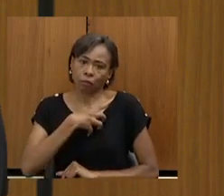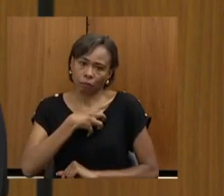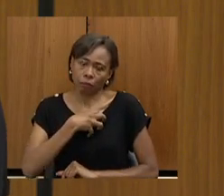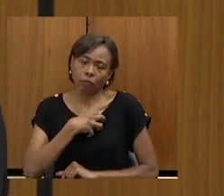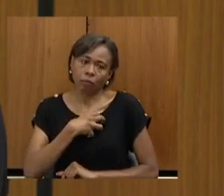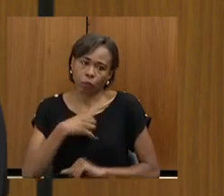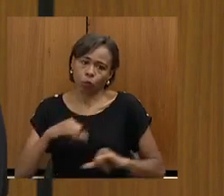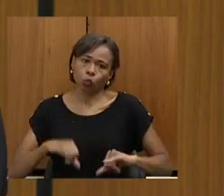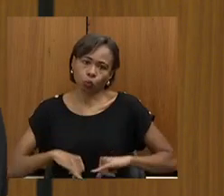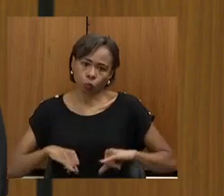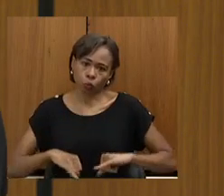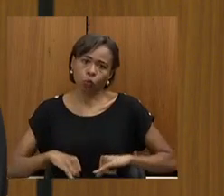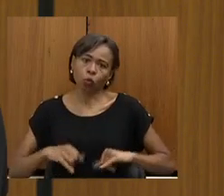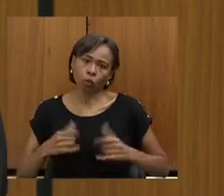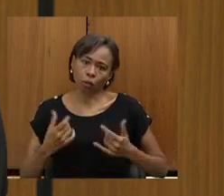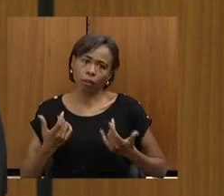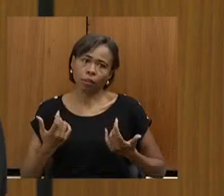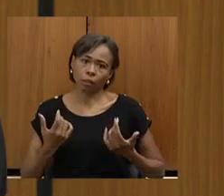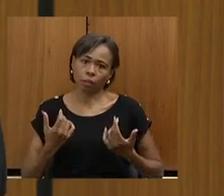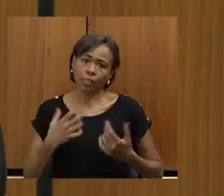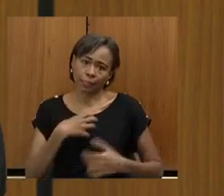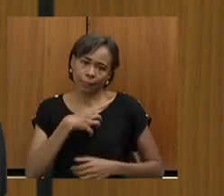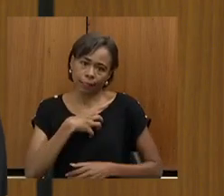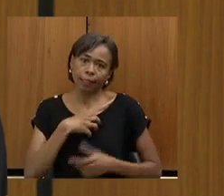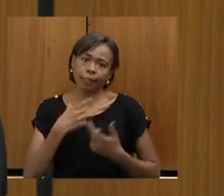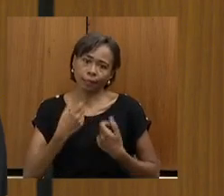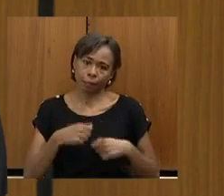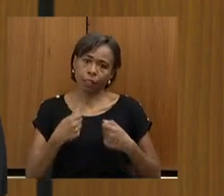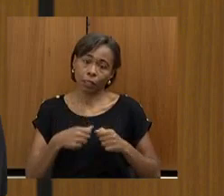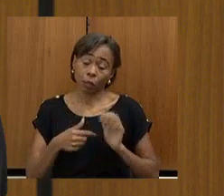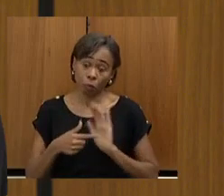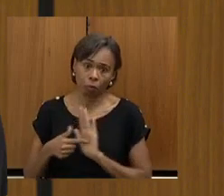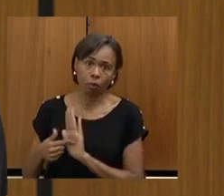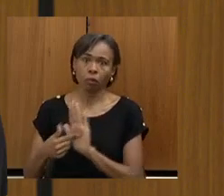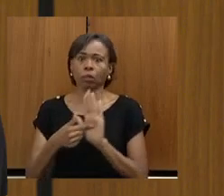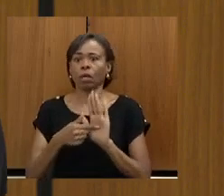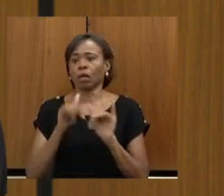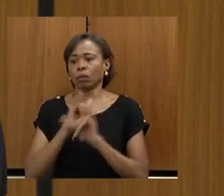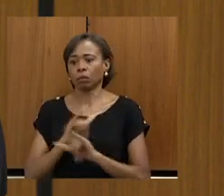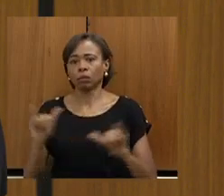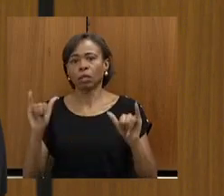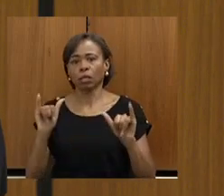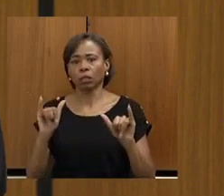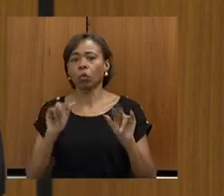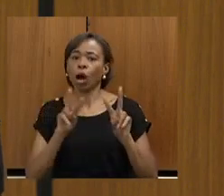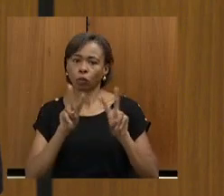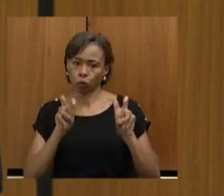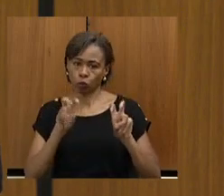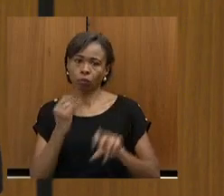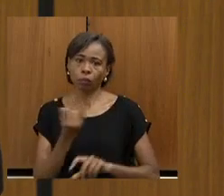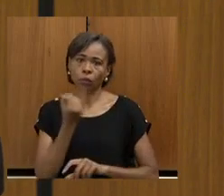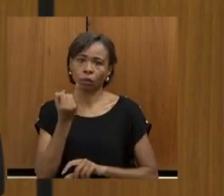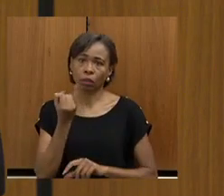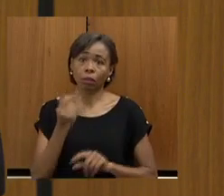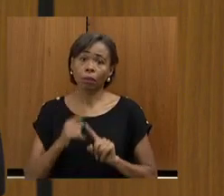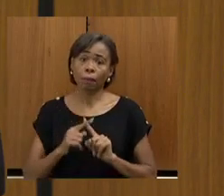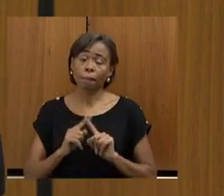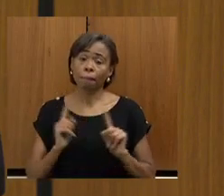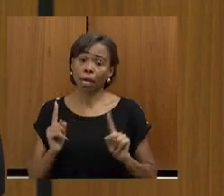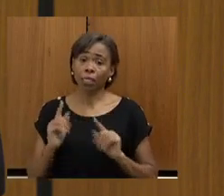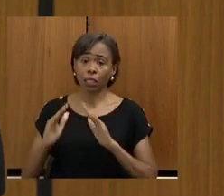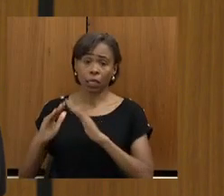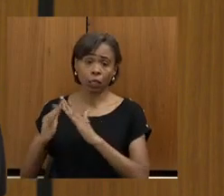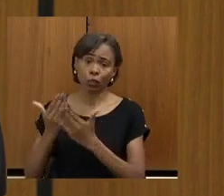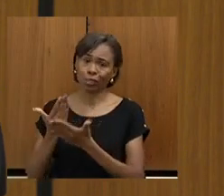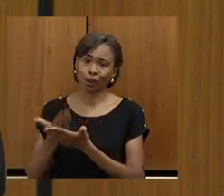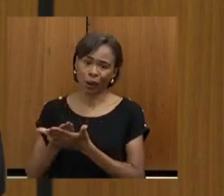ferida, que sente a necessidade de trazer à tona um assunto tão relevante. Mas, por parte da instituição